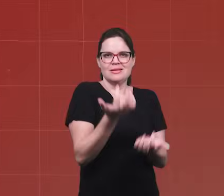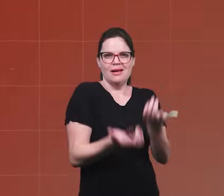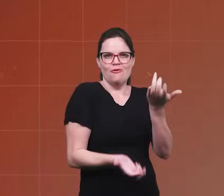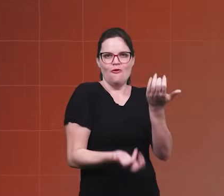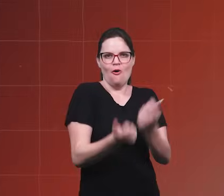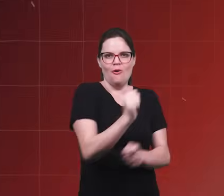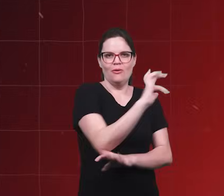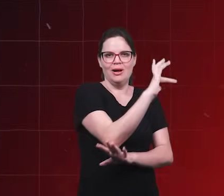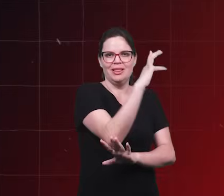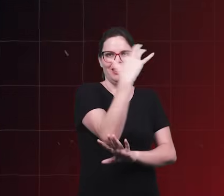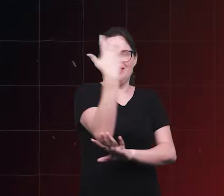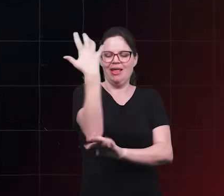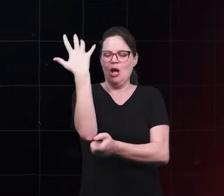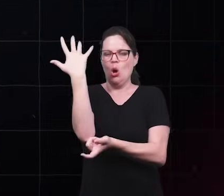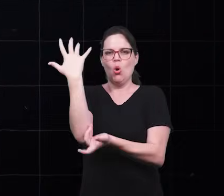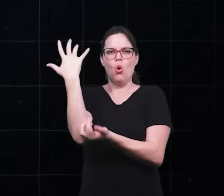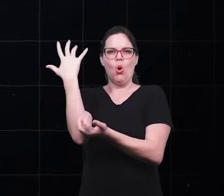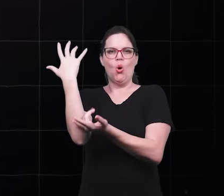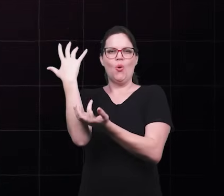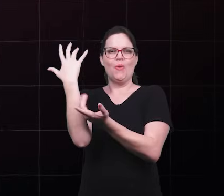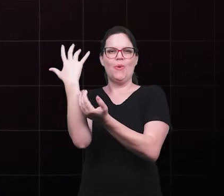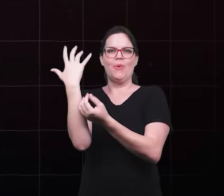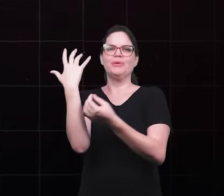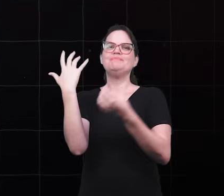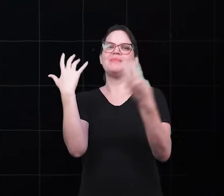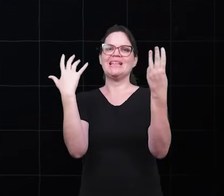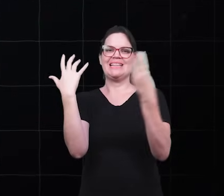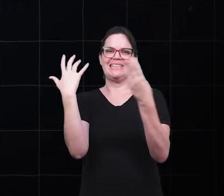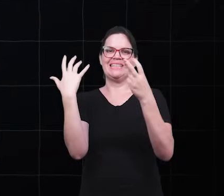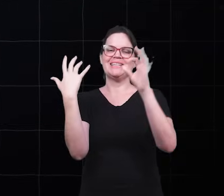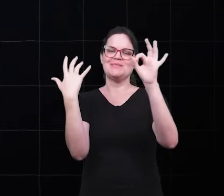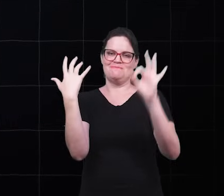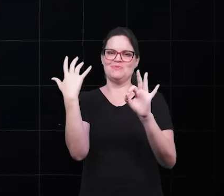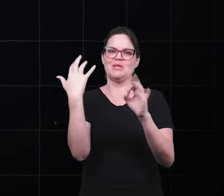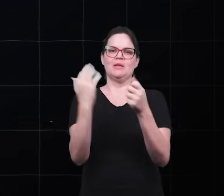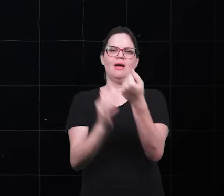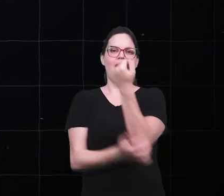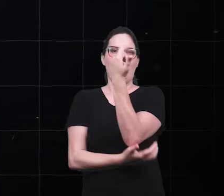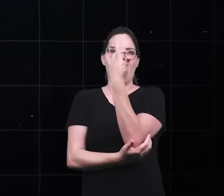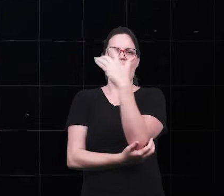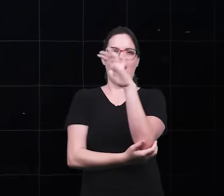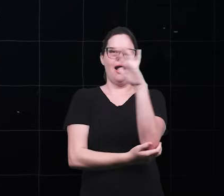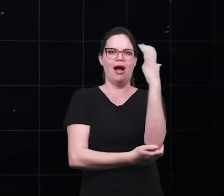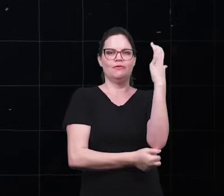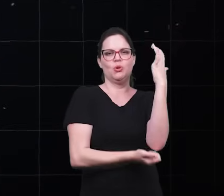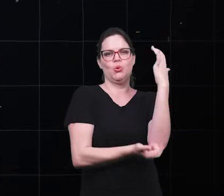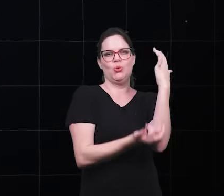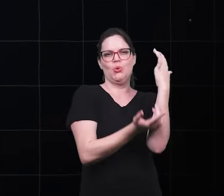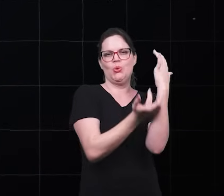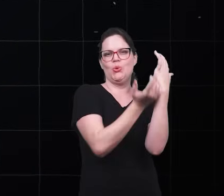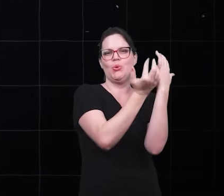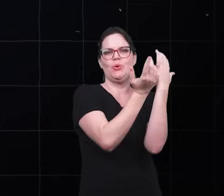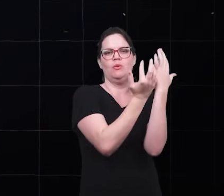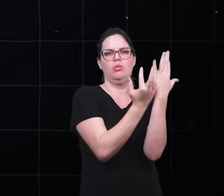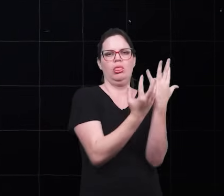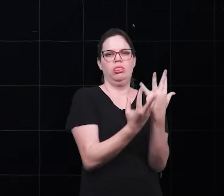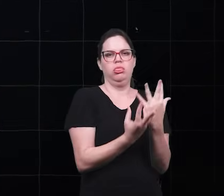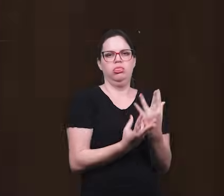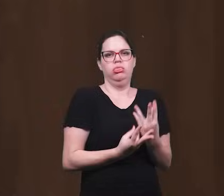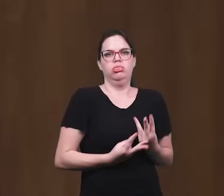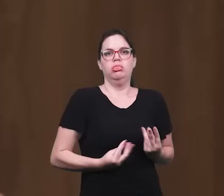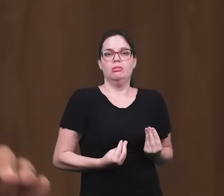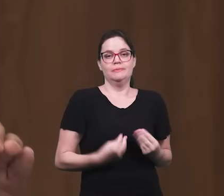na sua terça parte. Queimou-se a terça parte das árvores, e toda a erva verde foi